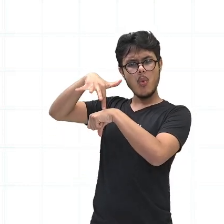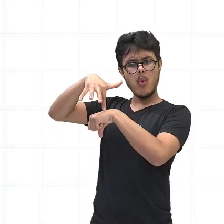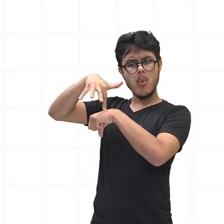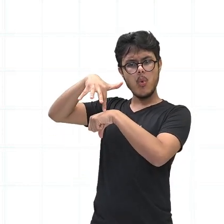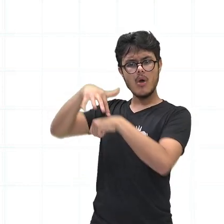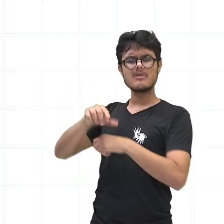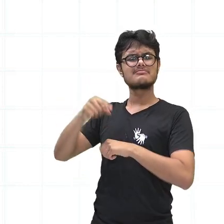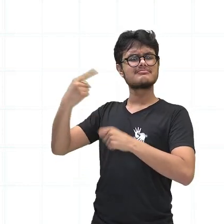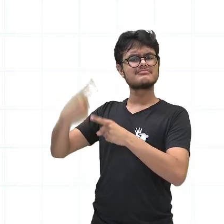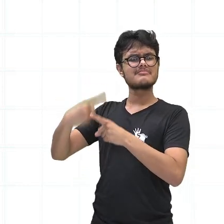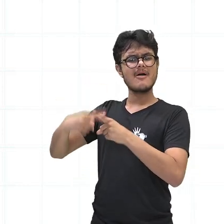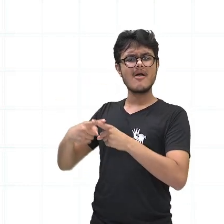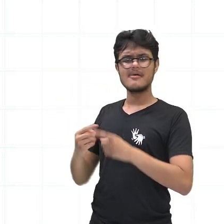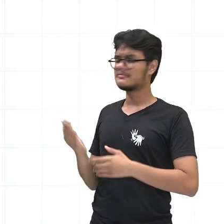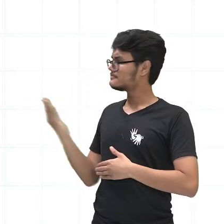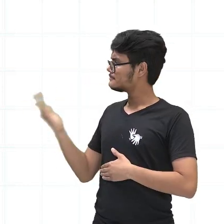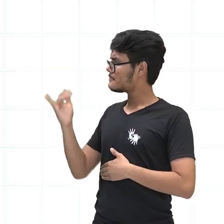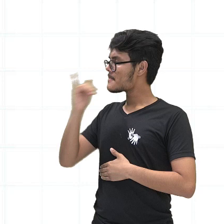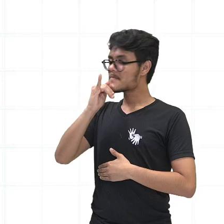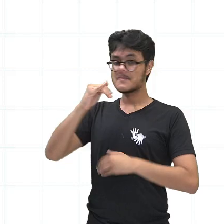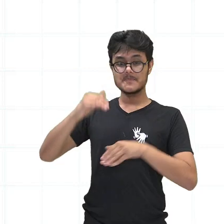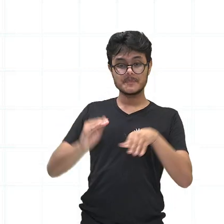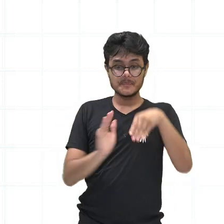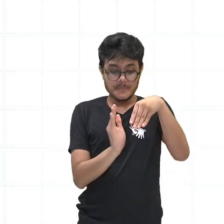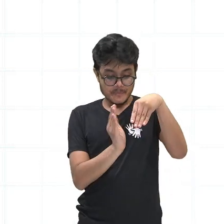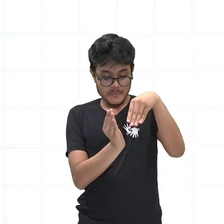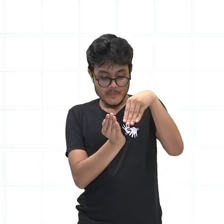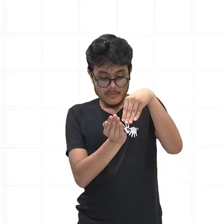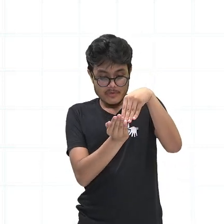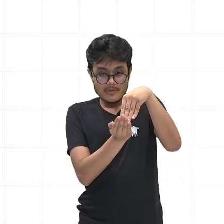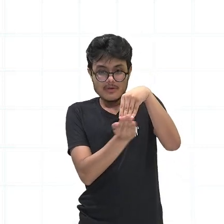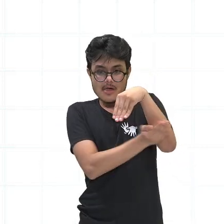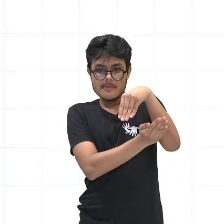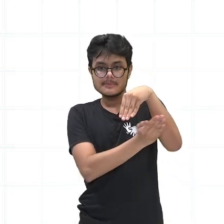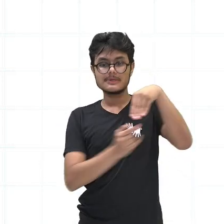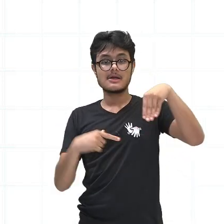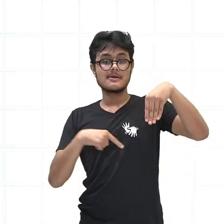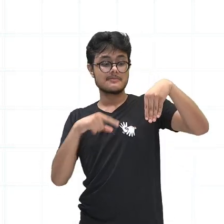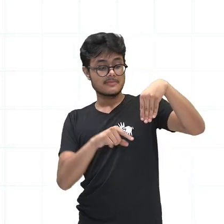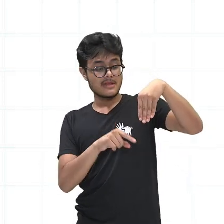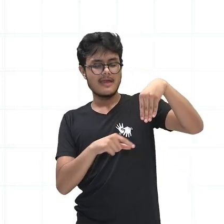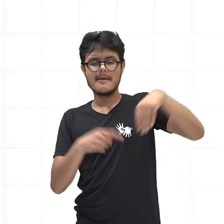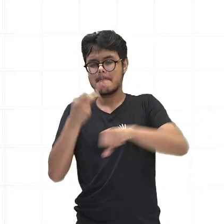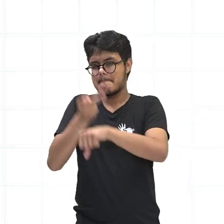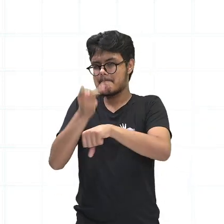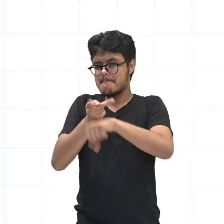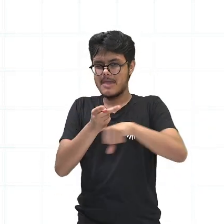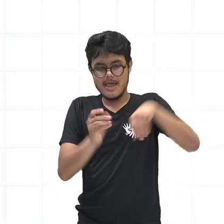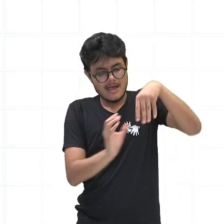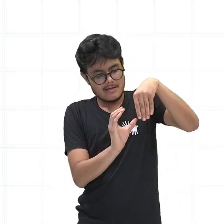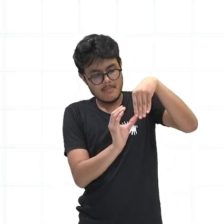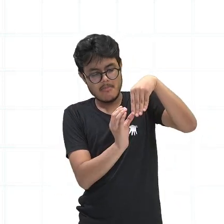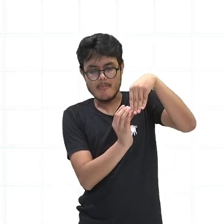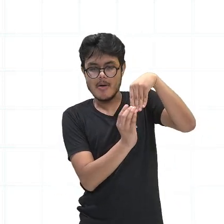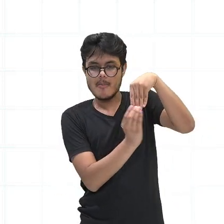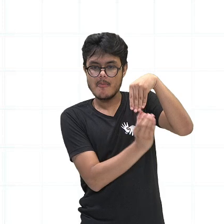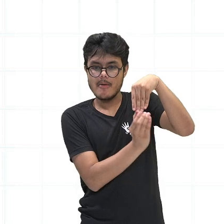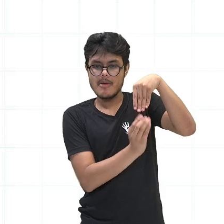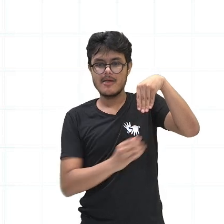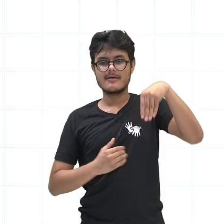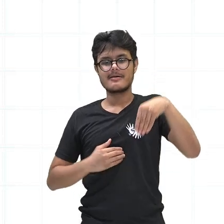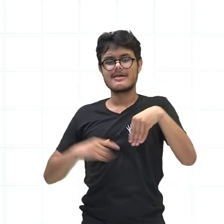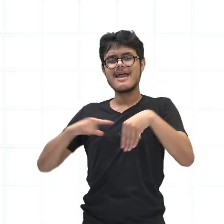essa sapatilha, lá na ponta, ela tem uma ponta de gesso que é moldado conforme o pé da